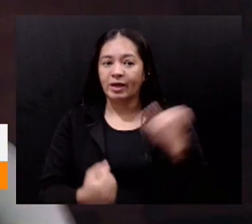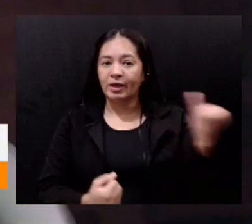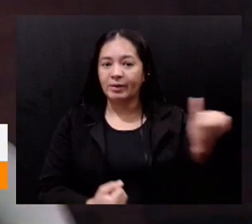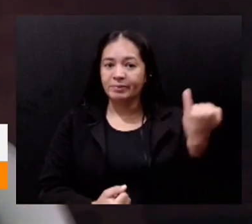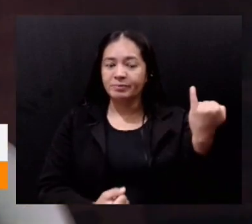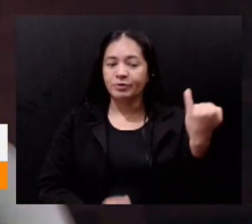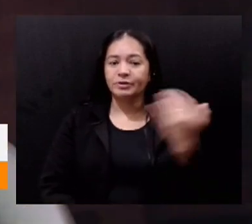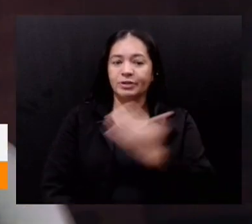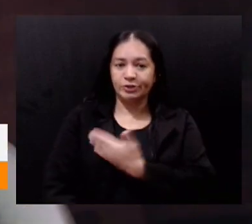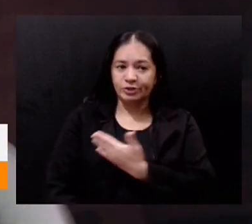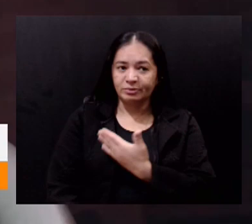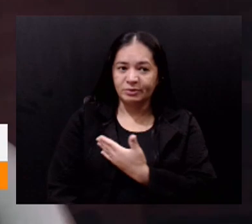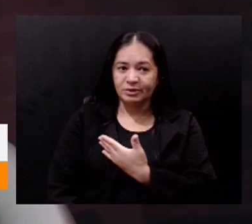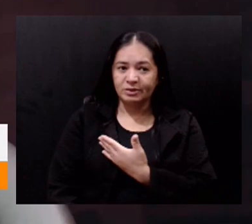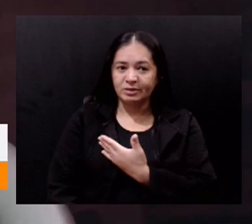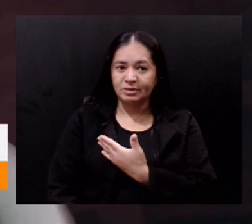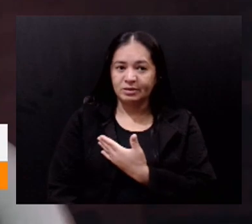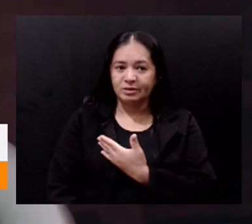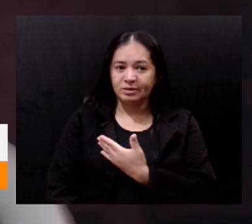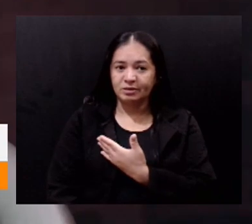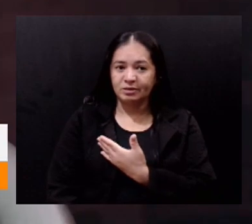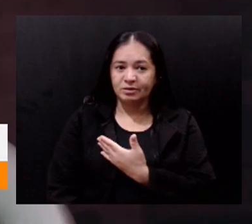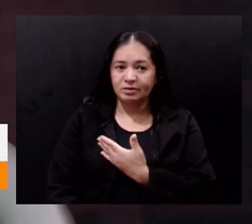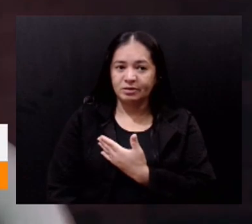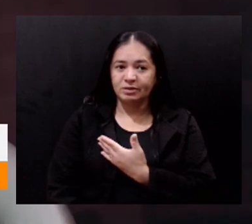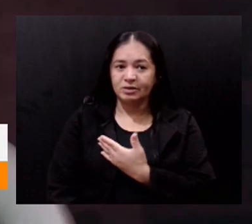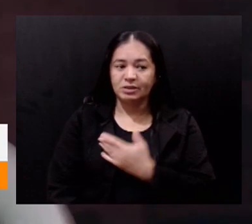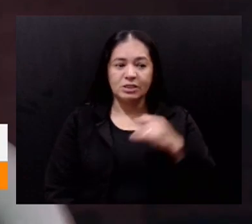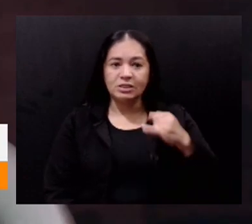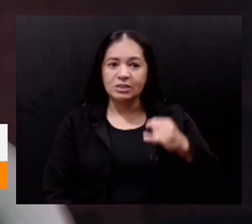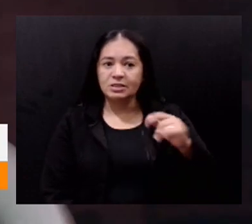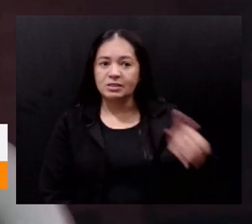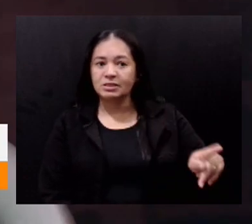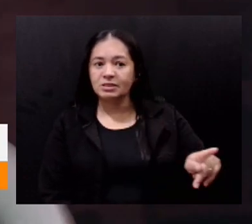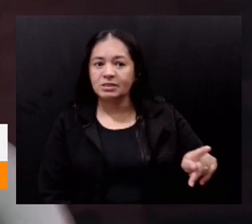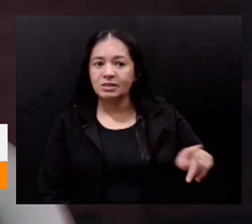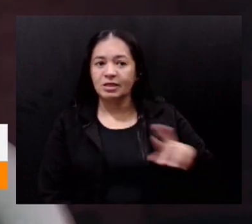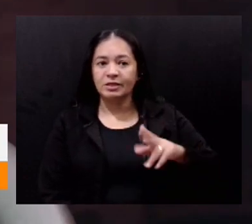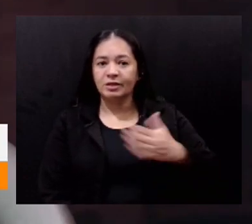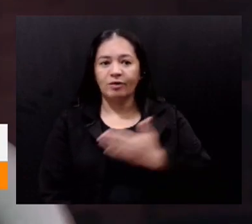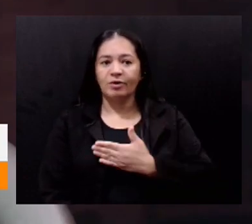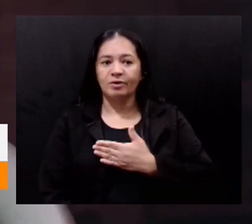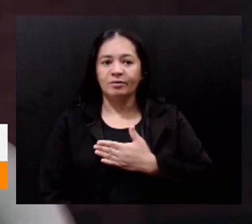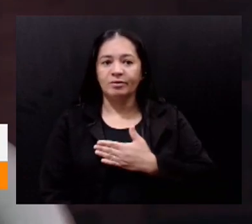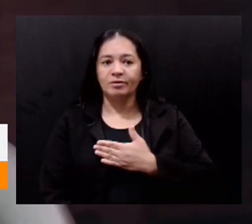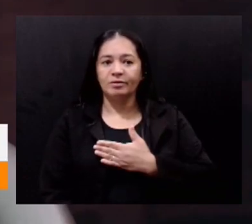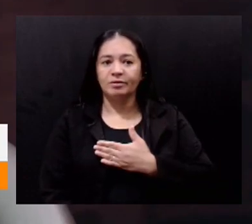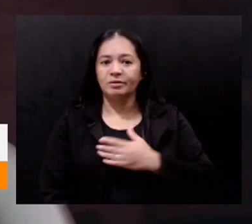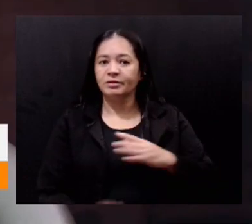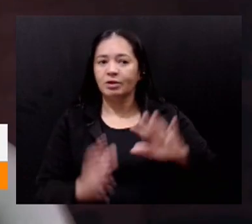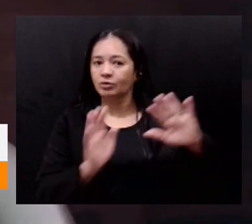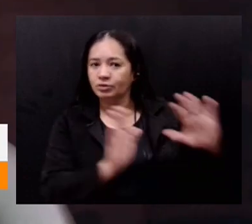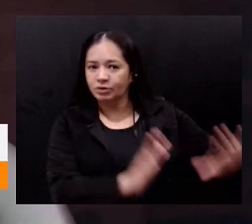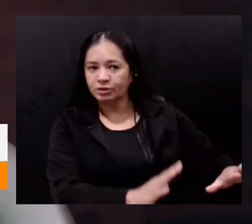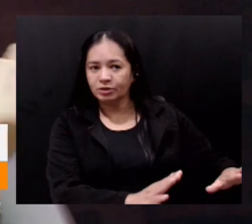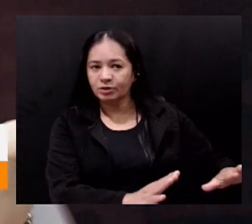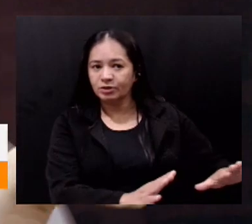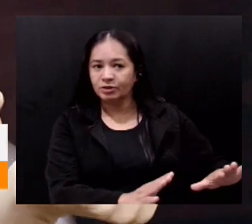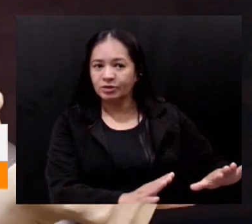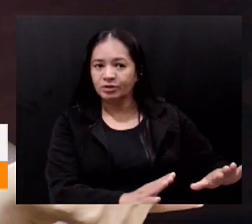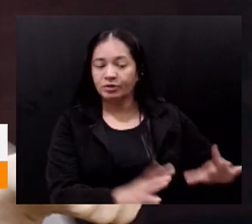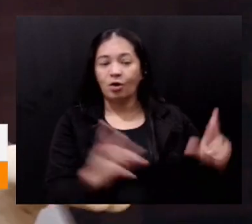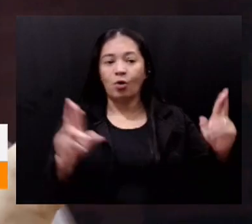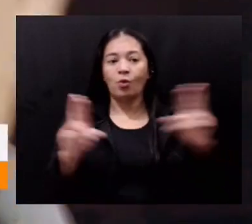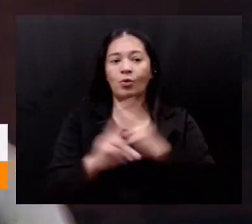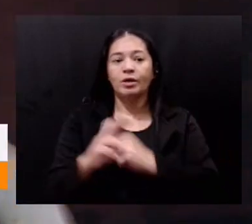seu ou ela não é sua melhor amiga, Esquece. não tem o porquê de você estar. Porque Verdade. o relacionamento amoroso, eu quero estar Inicia.